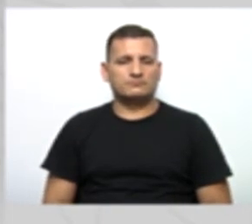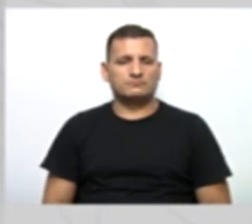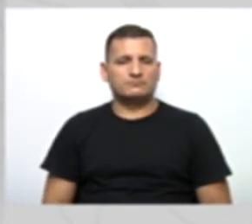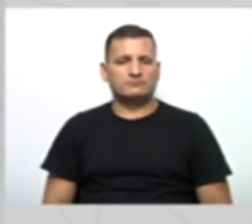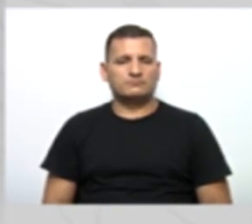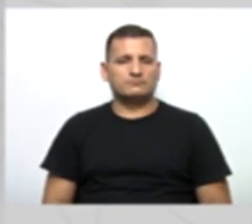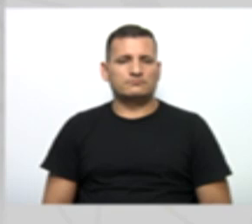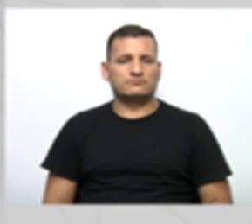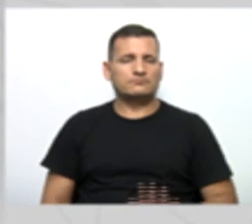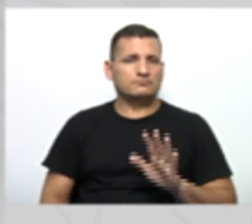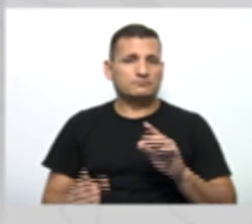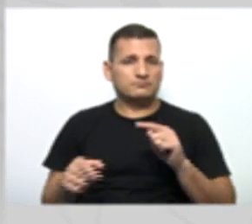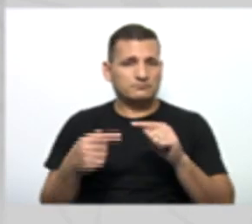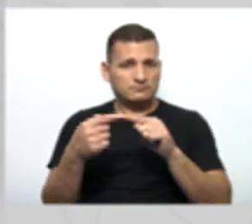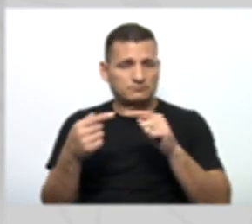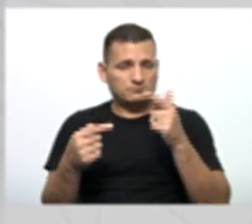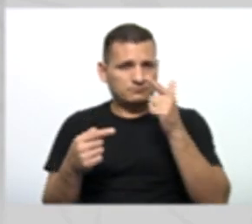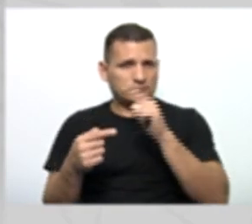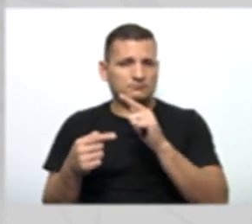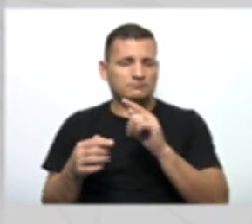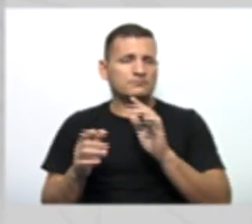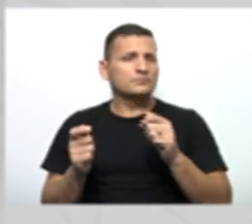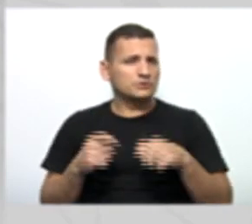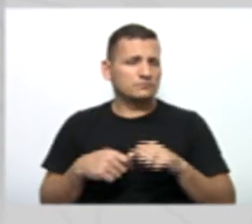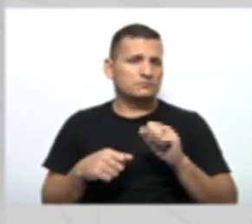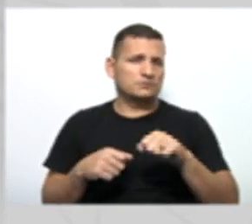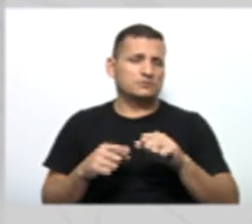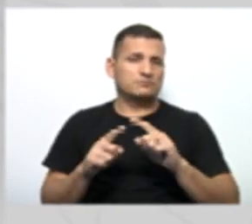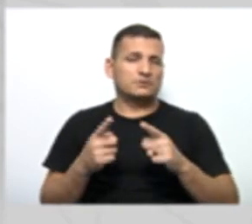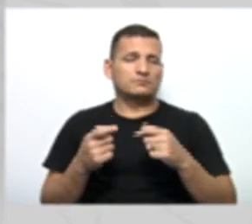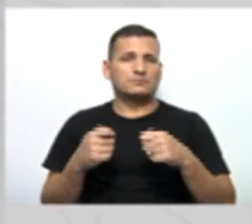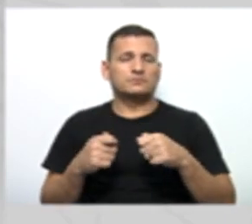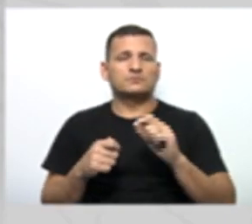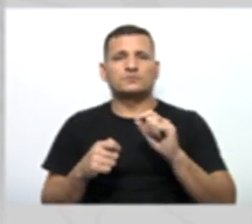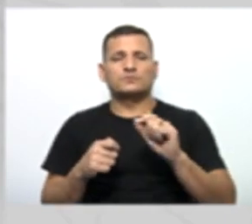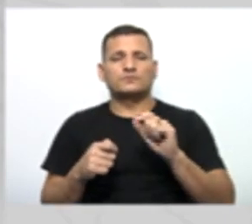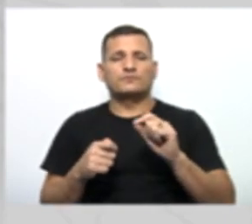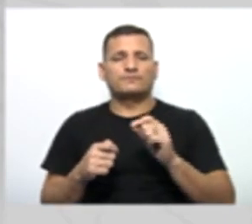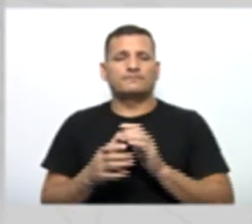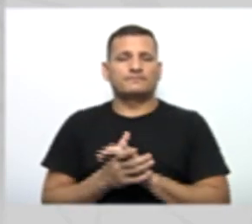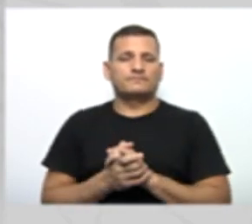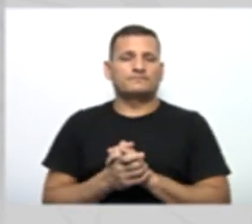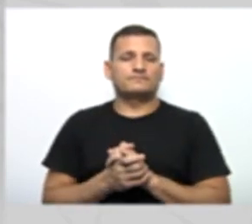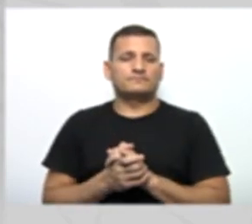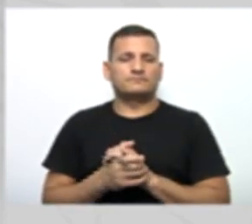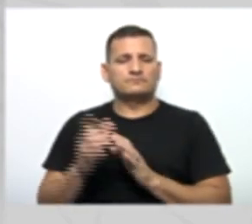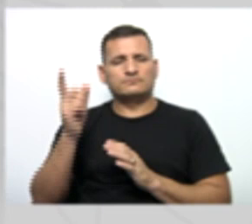Atingir esses objetivos somente é possível através da eleição de áreas prioritárias.